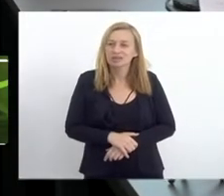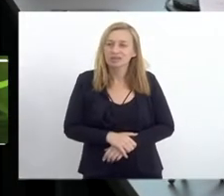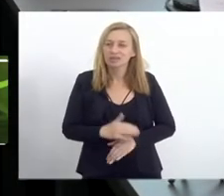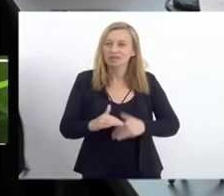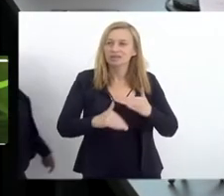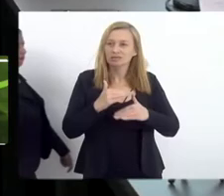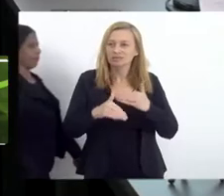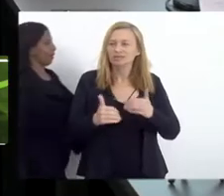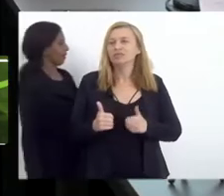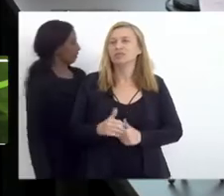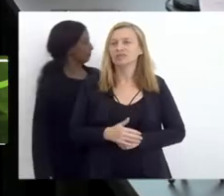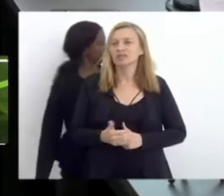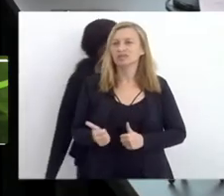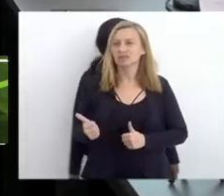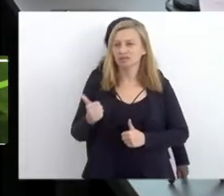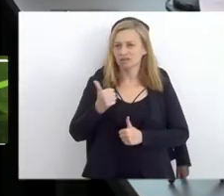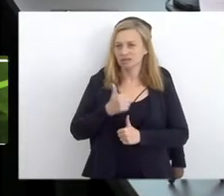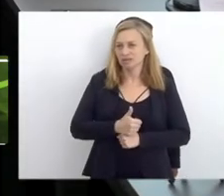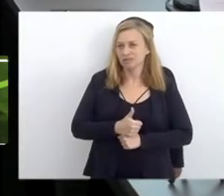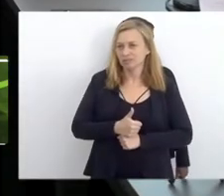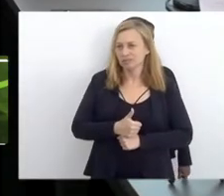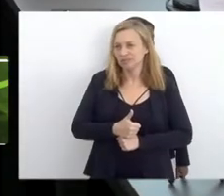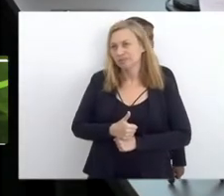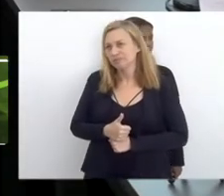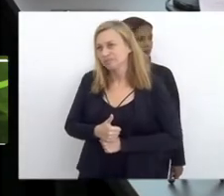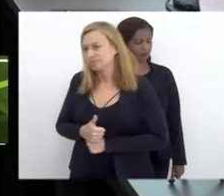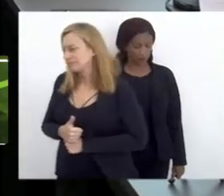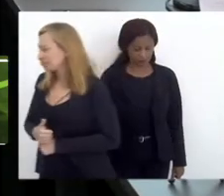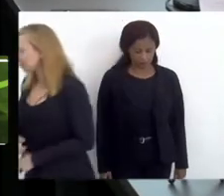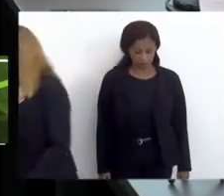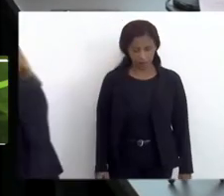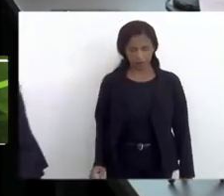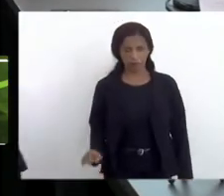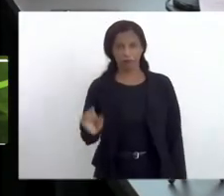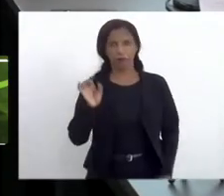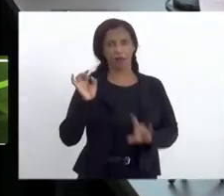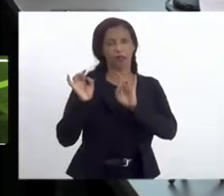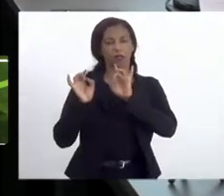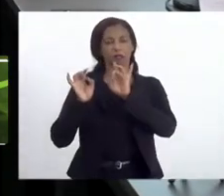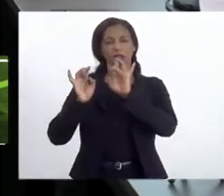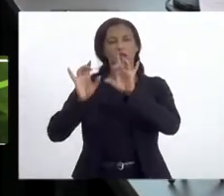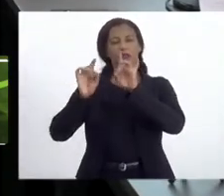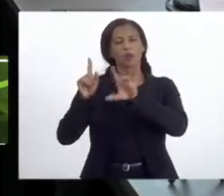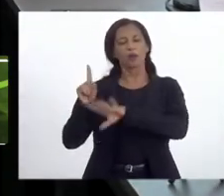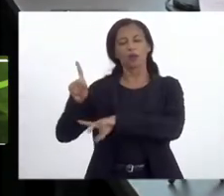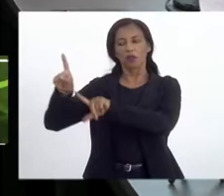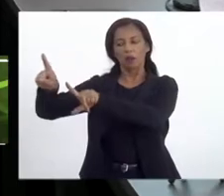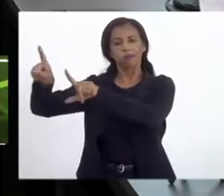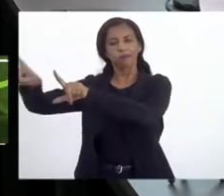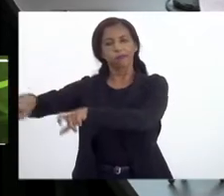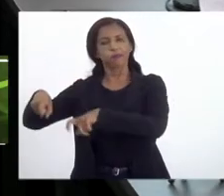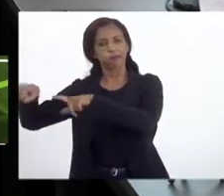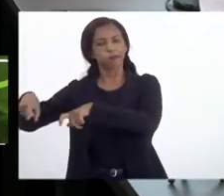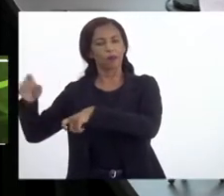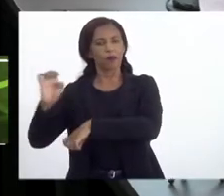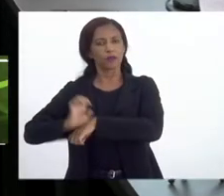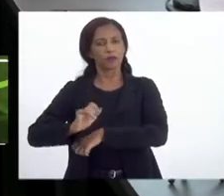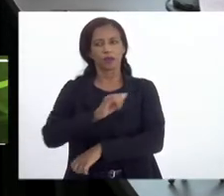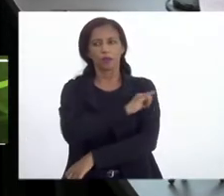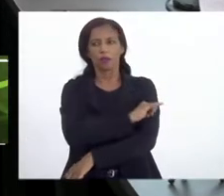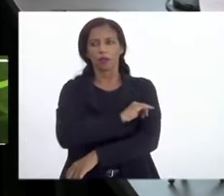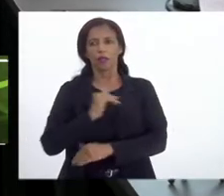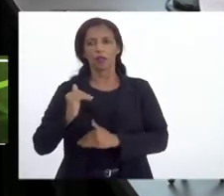incluindo todos os players, especialmente os do interior do Estado do Rio de Janeiro,